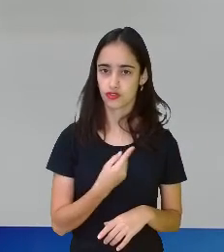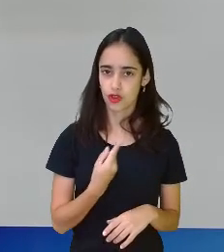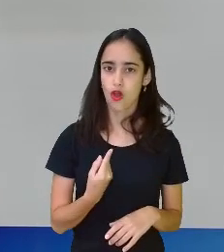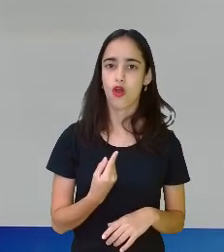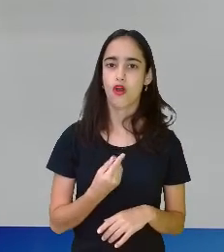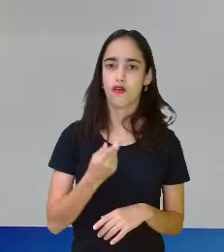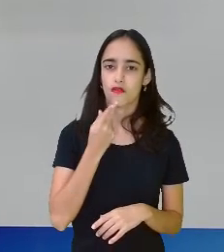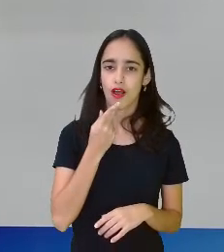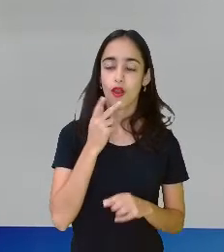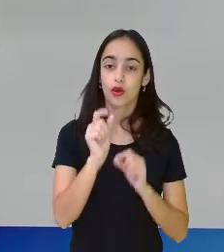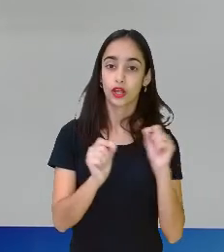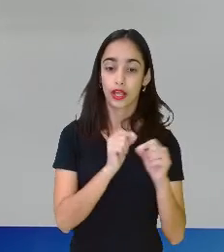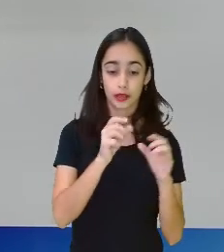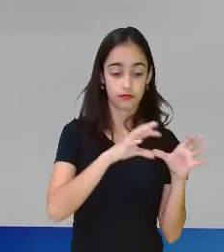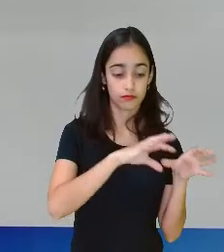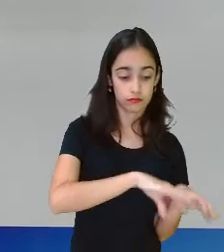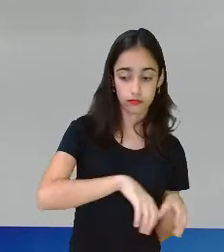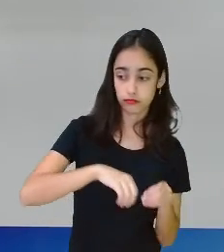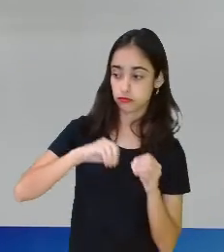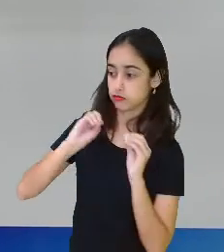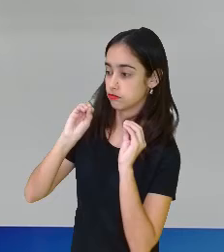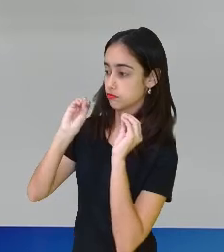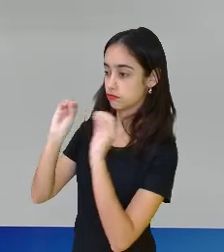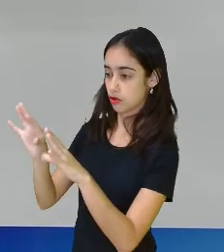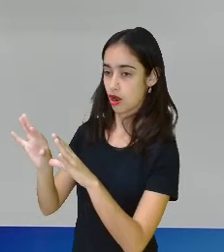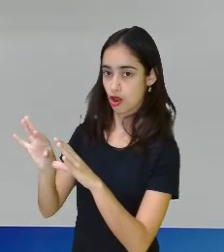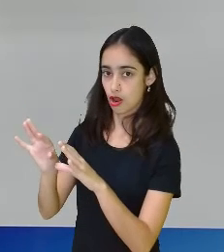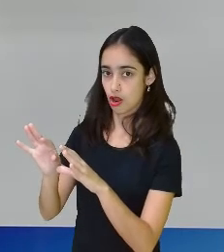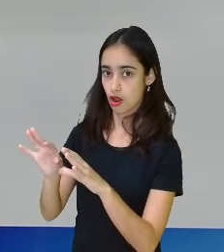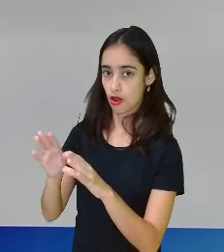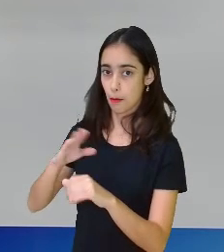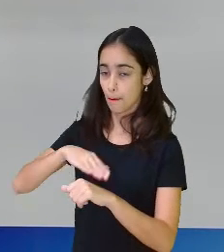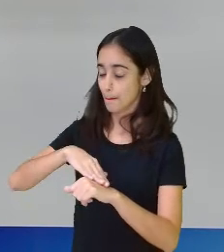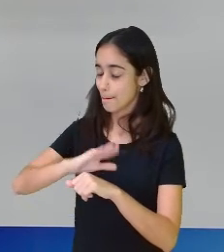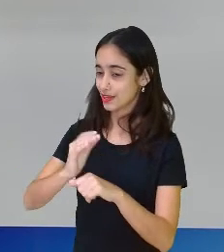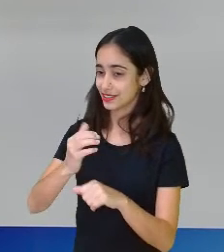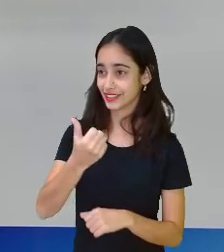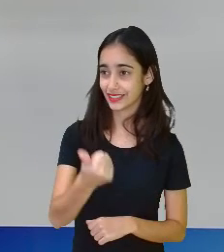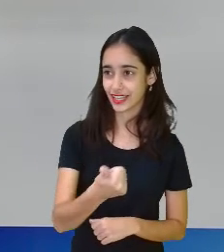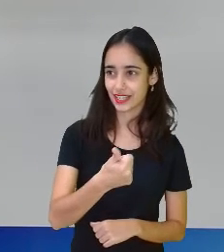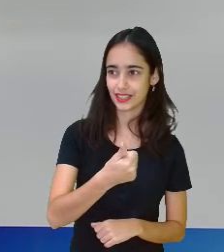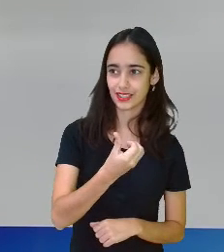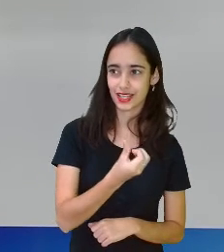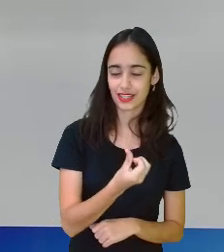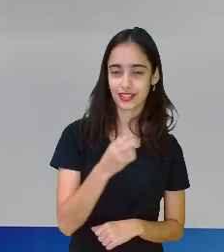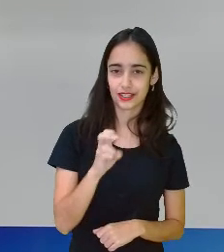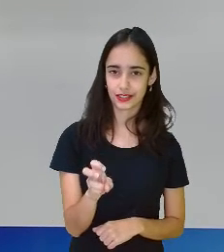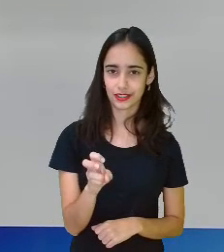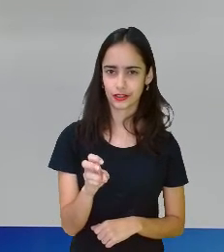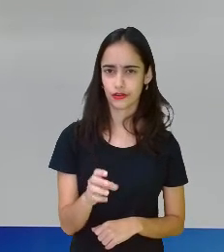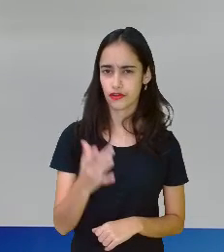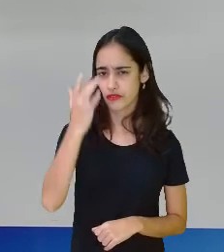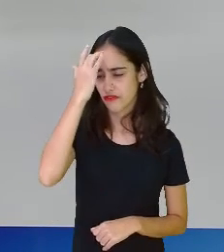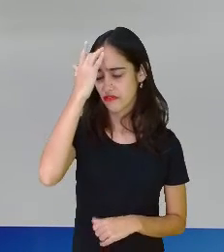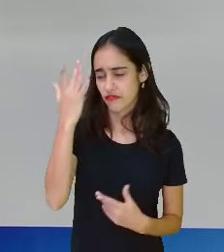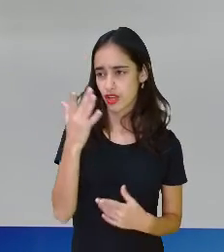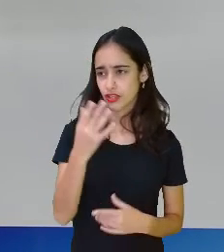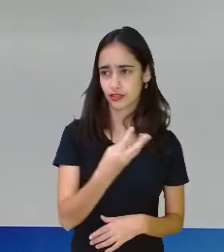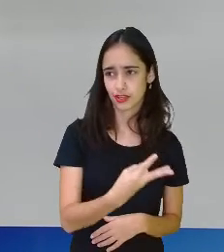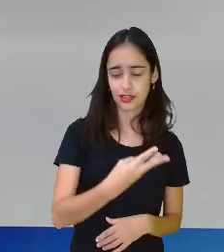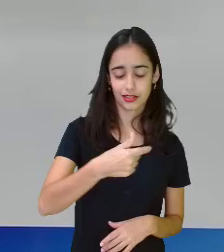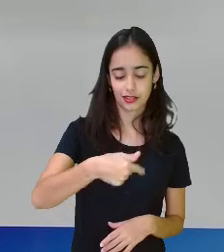foram colocados mais 165. Adição simples, 370